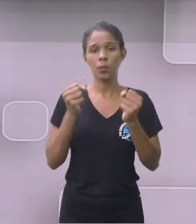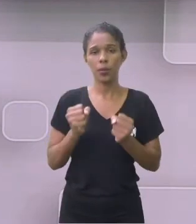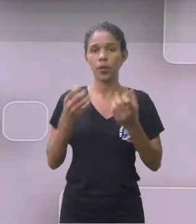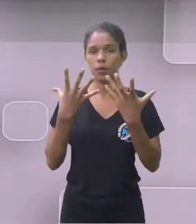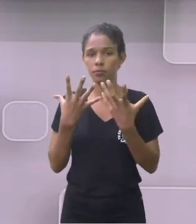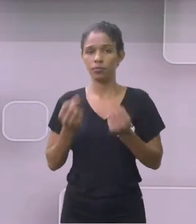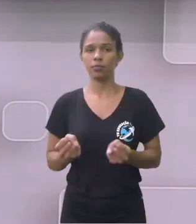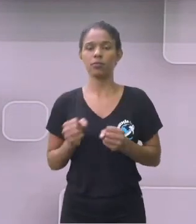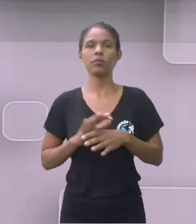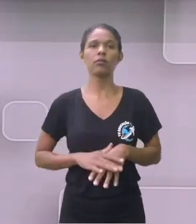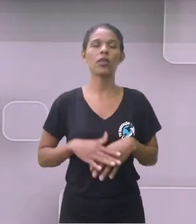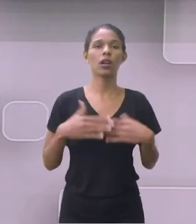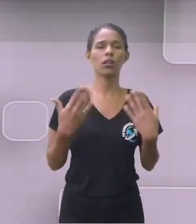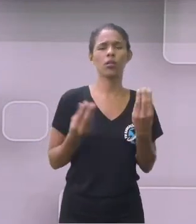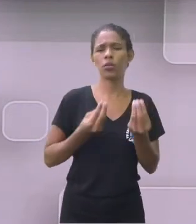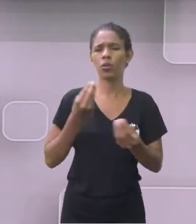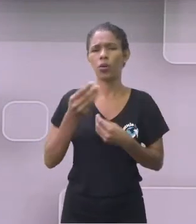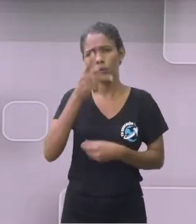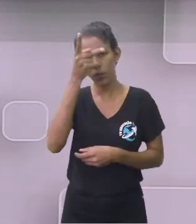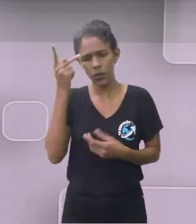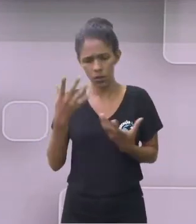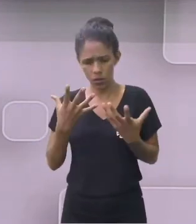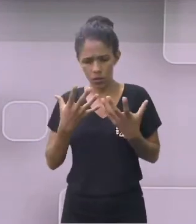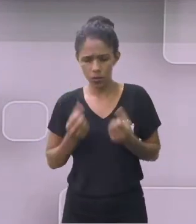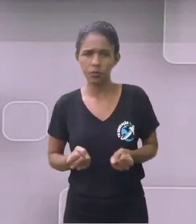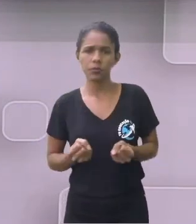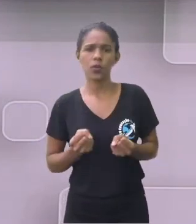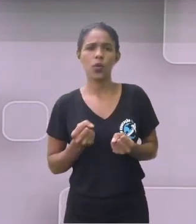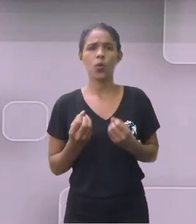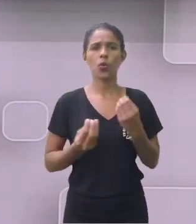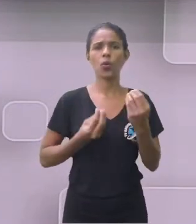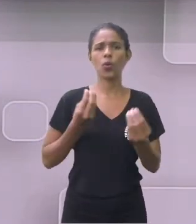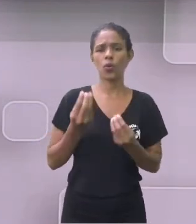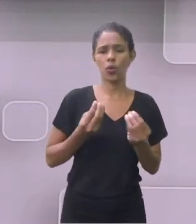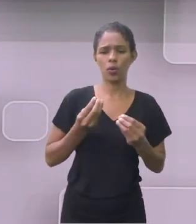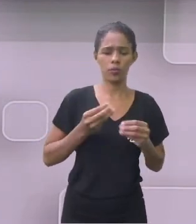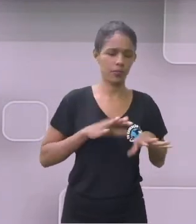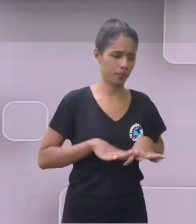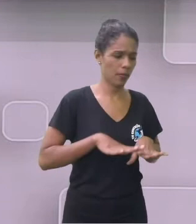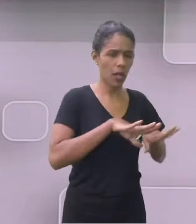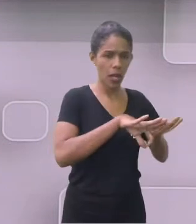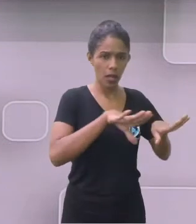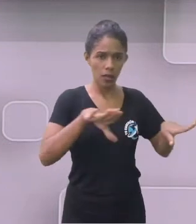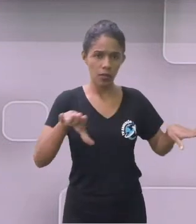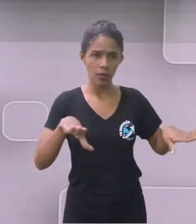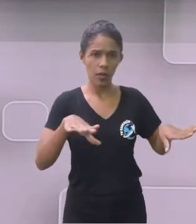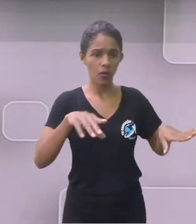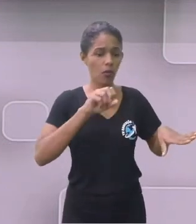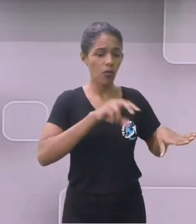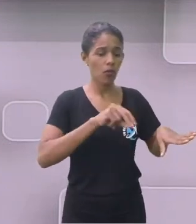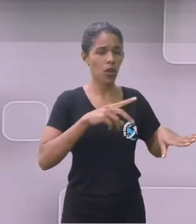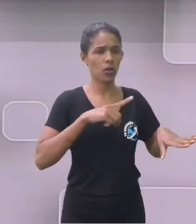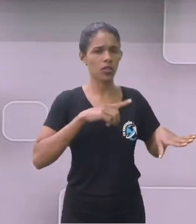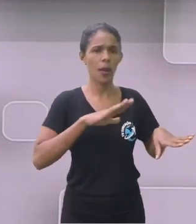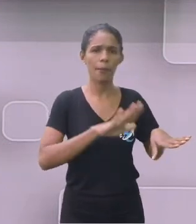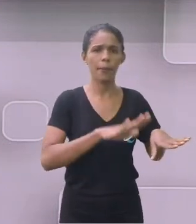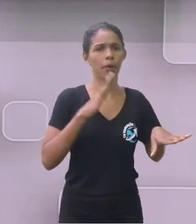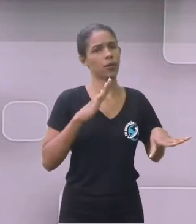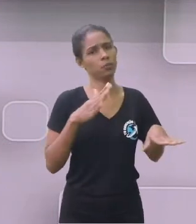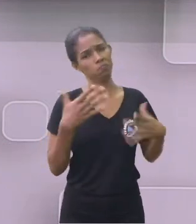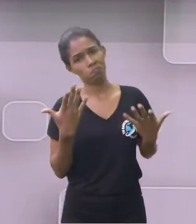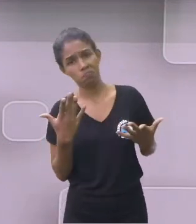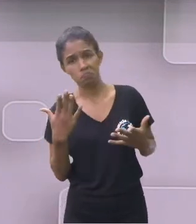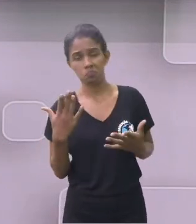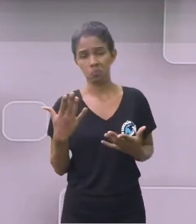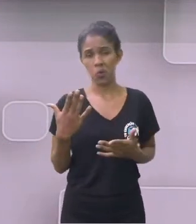A contaminação raramente ocorre através do contato com superfícies contendo o vírus. As